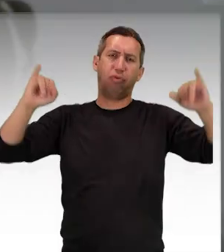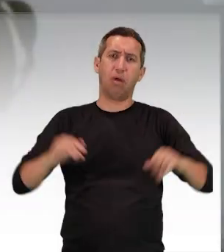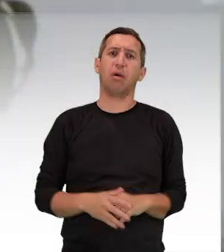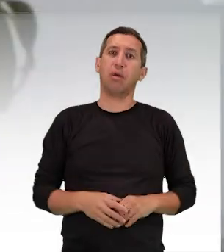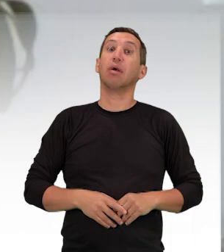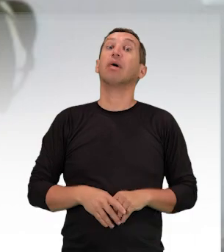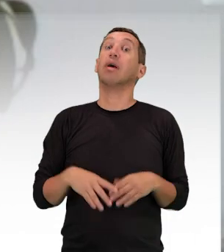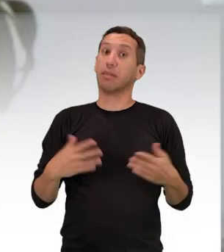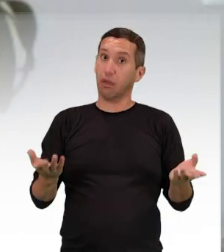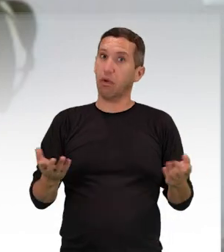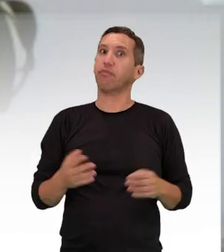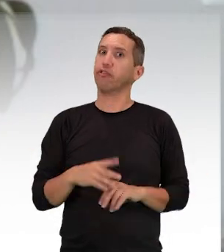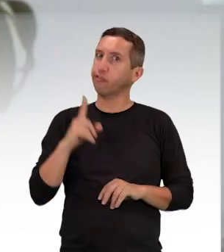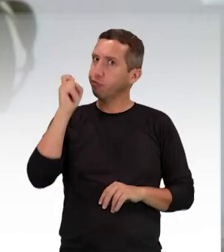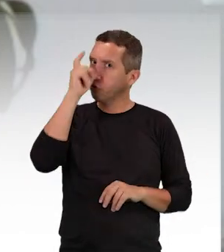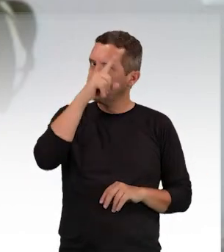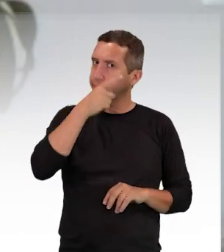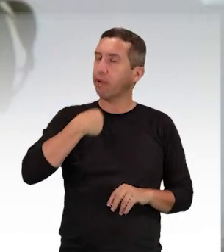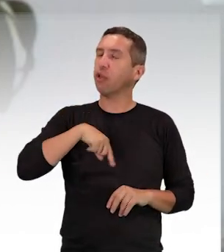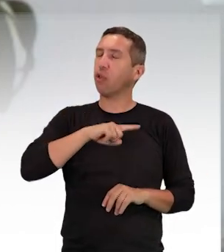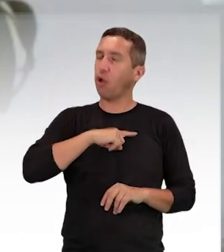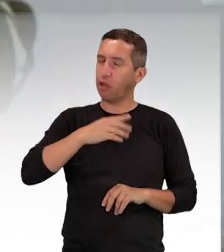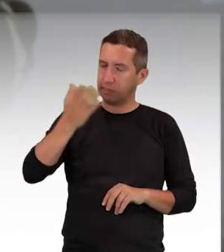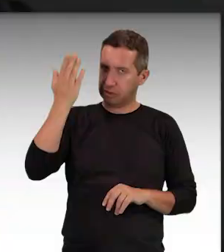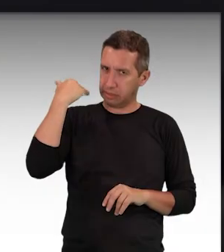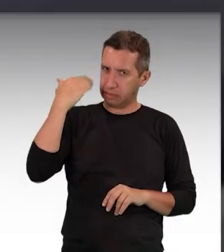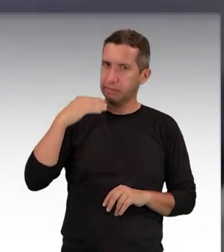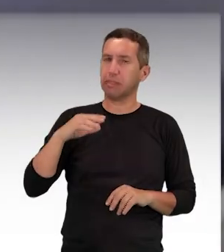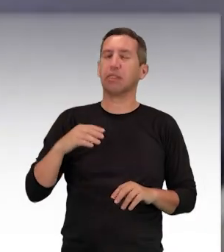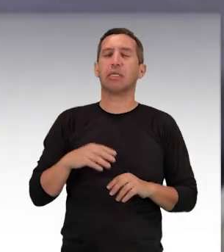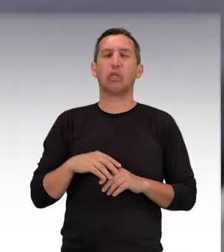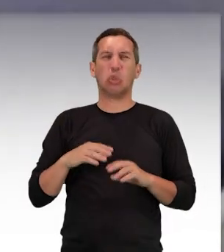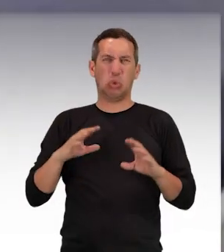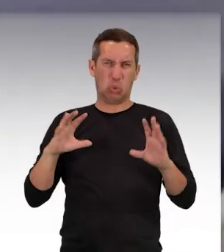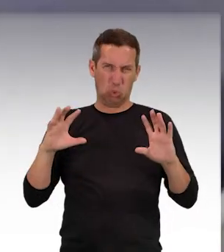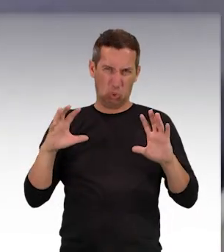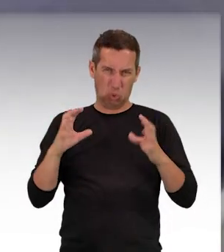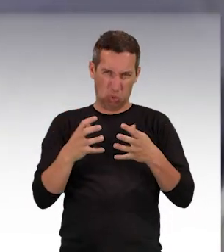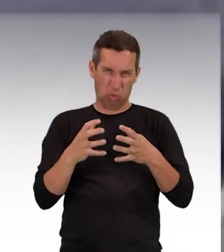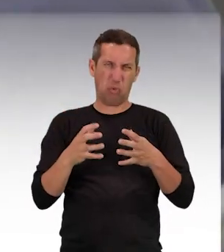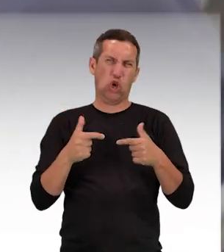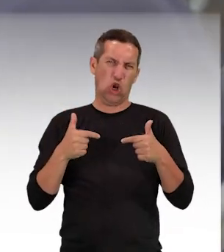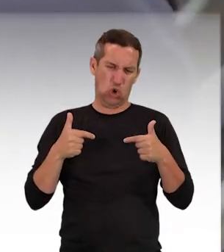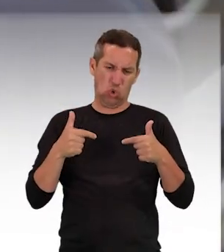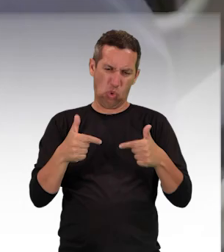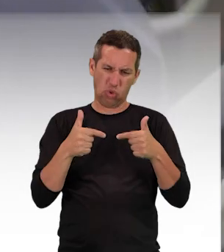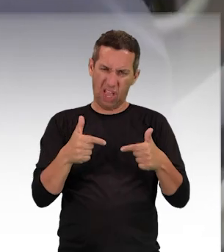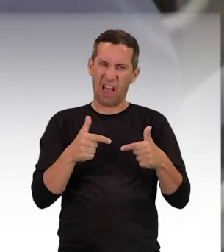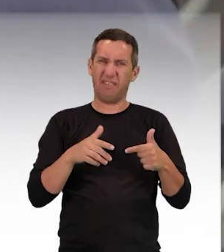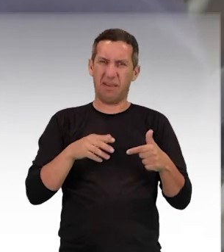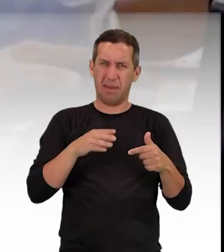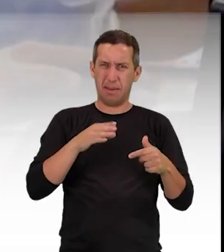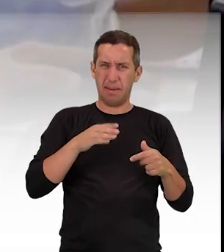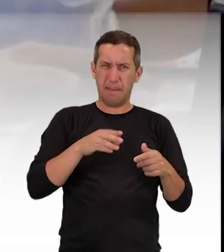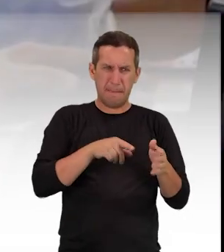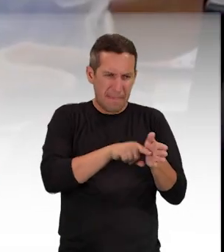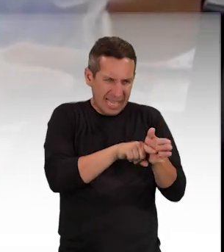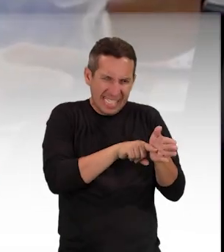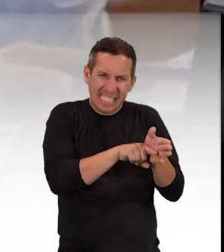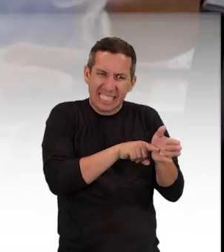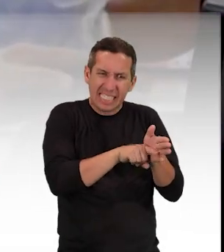Foi um momento muito difícil, especialmente para nós profissionais da saúde, que em todas as linhas, aqueles que buscavam nas